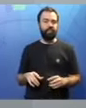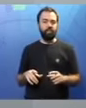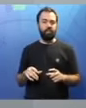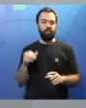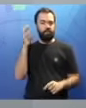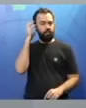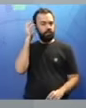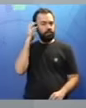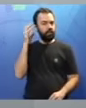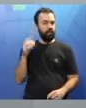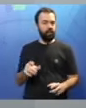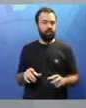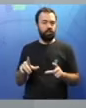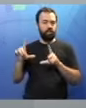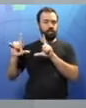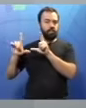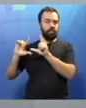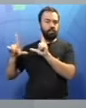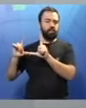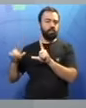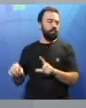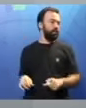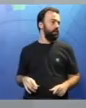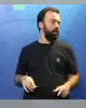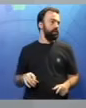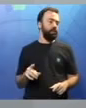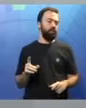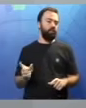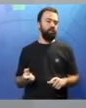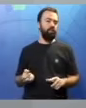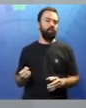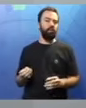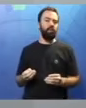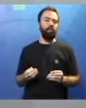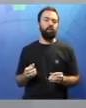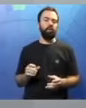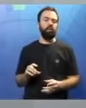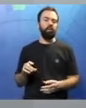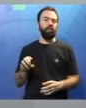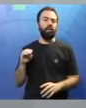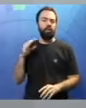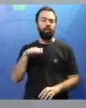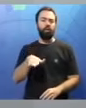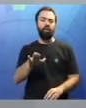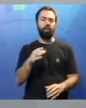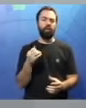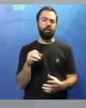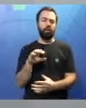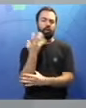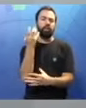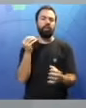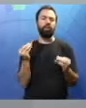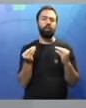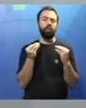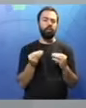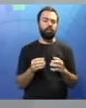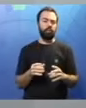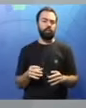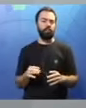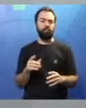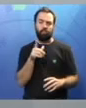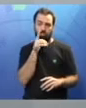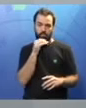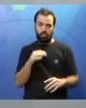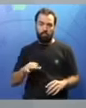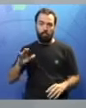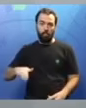Como as ondas se formam? Aqui nós temos um exemplo de perturbação de onda. As mãos dando tapinhas na